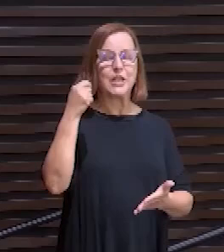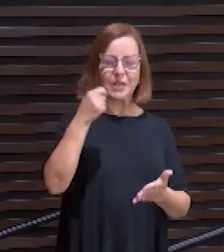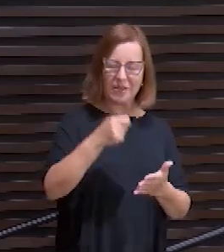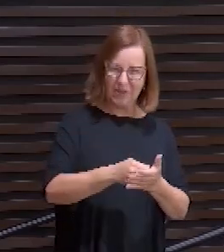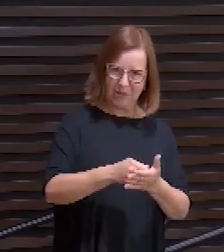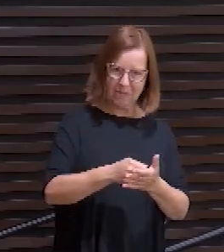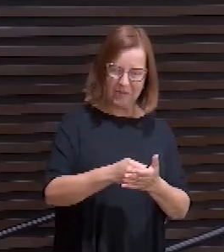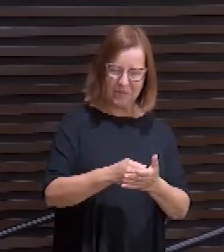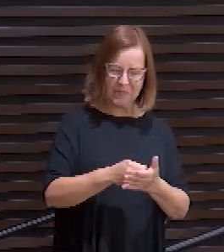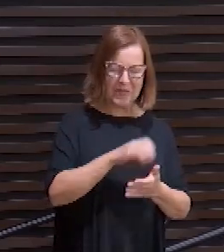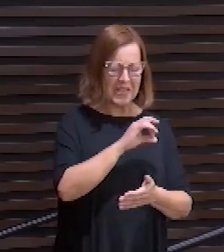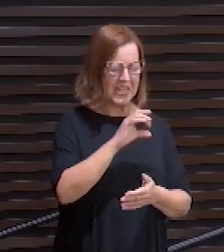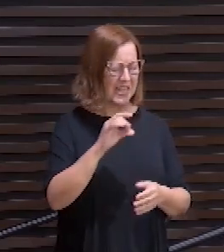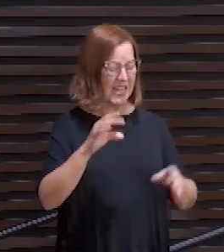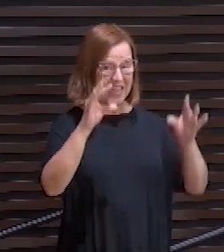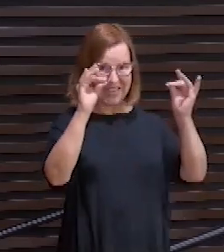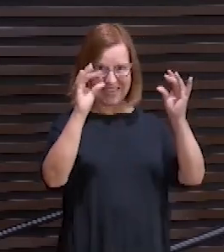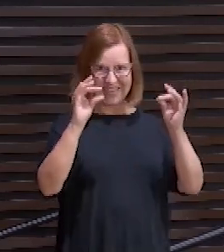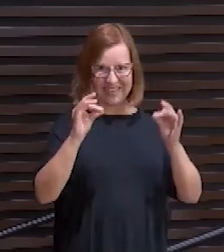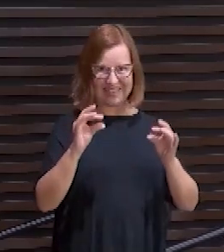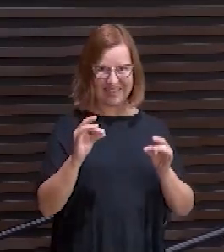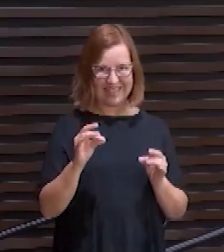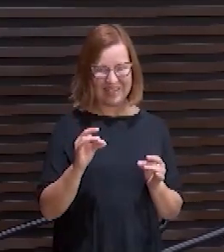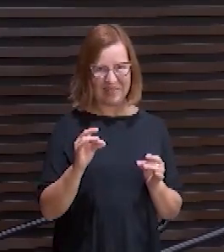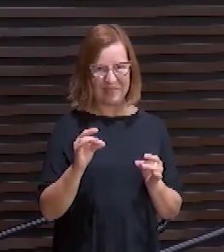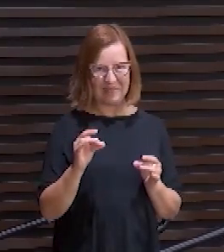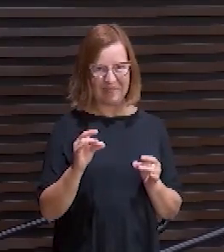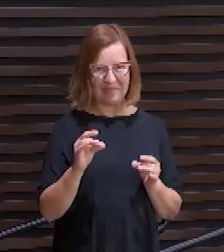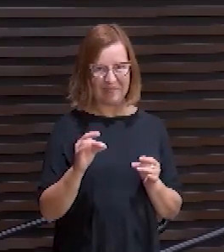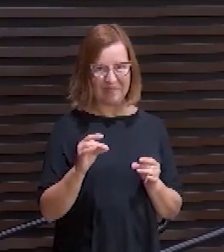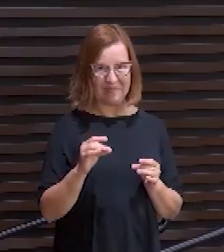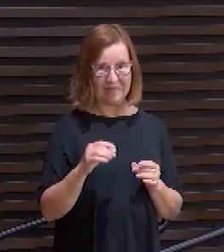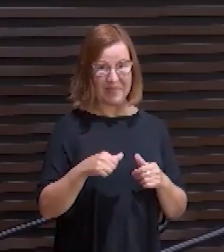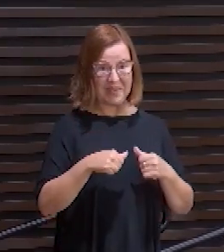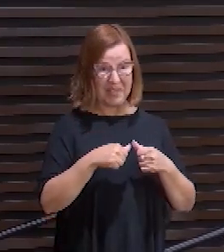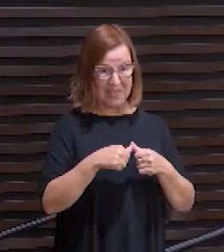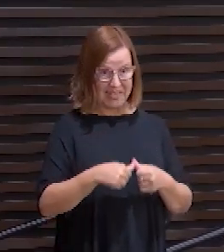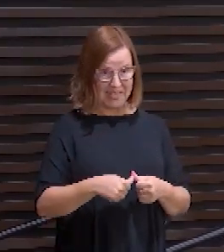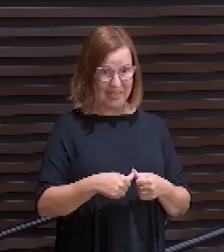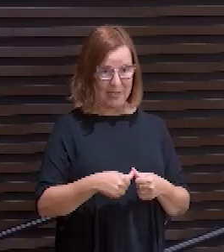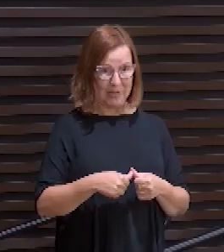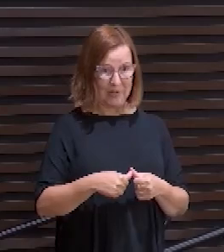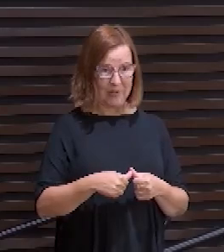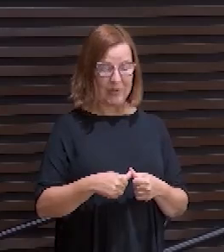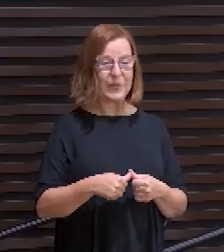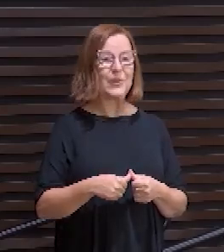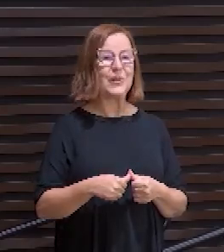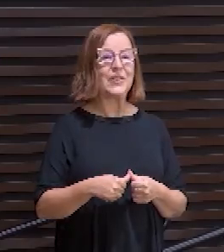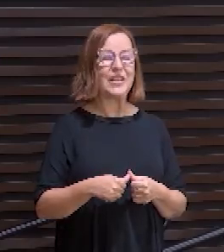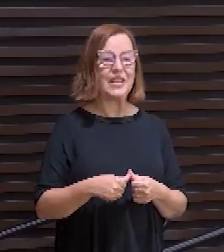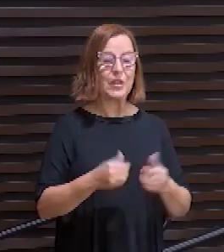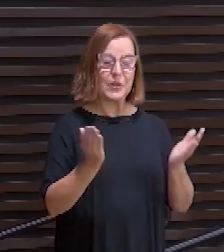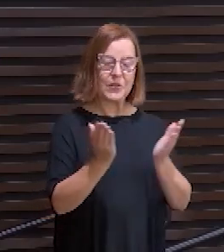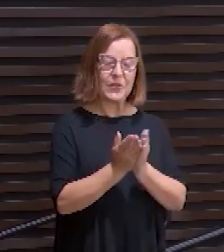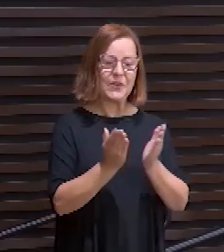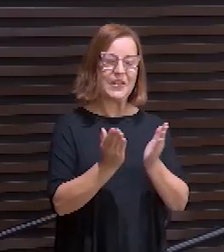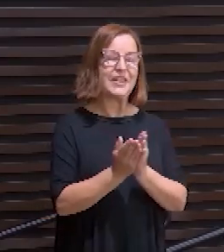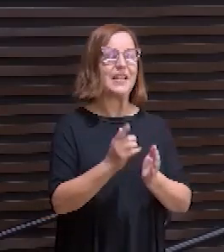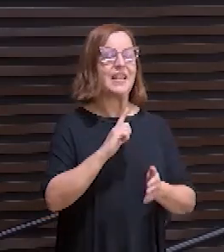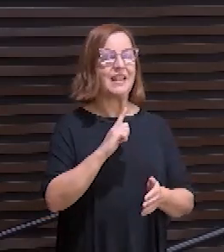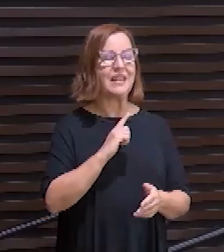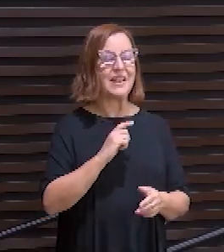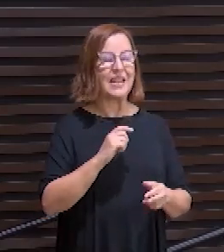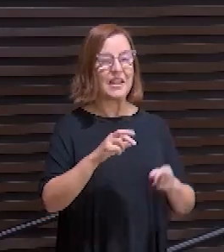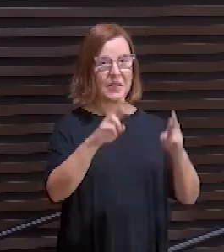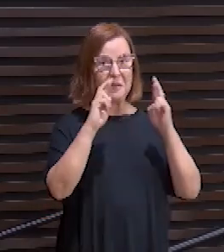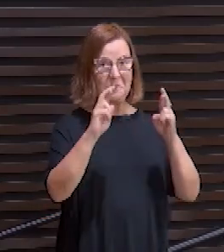em cada detalhe. E nisso a igreja tem esperança. E nisso a igreja descansa.